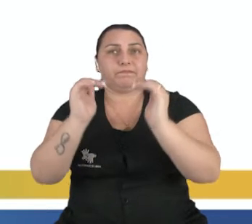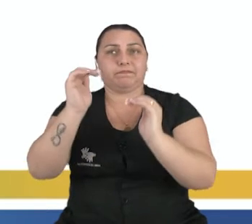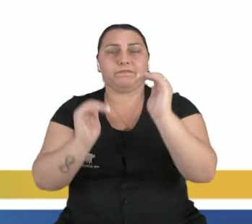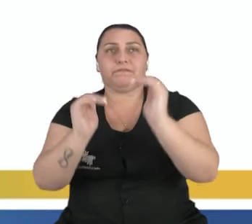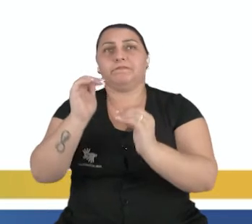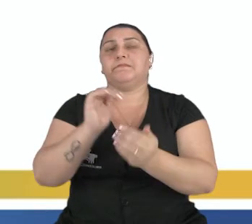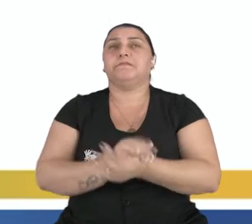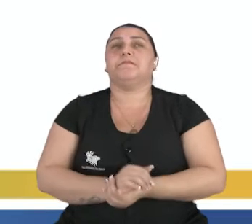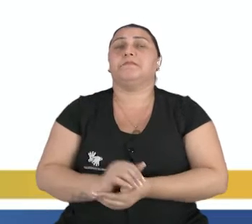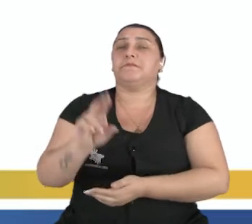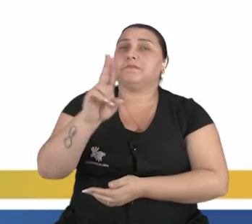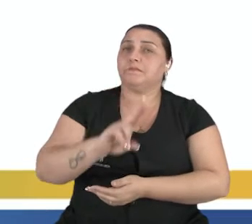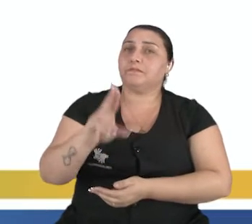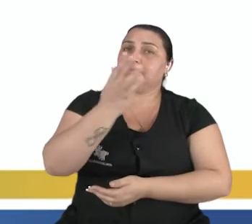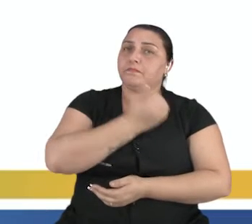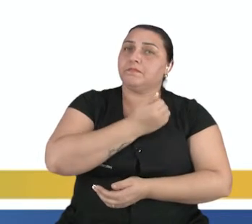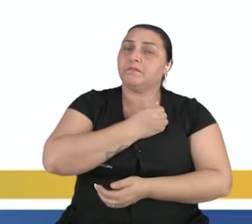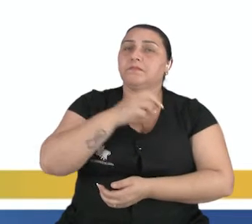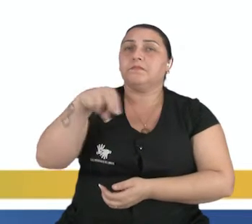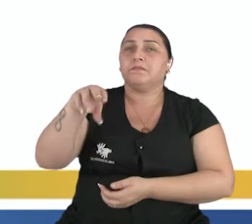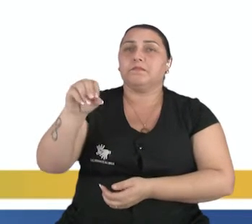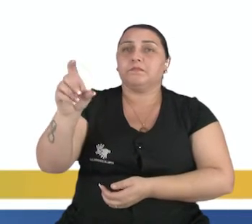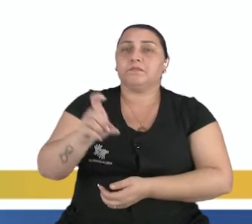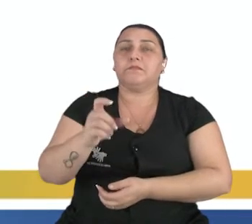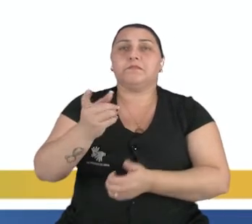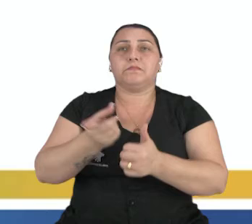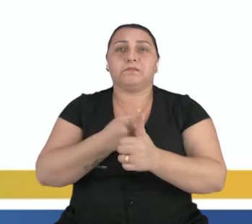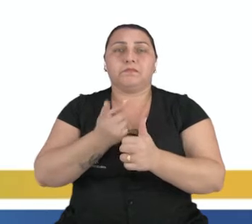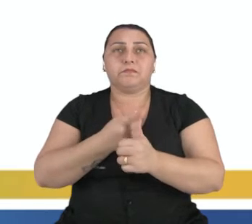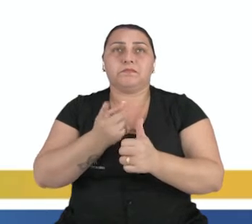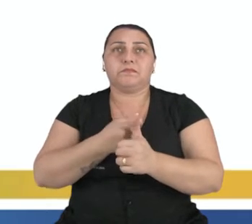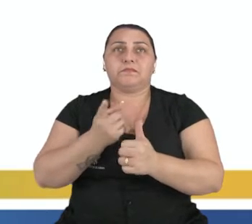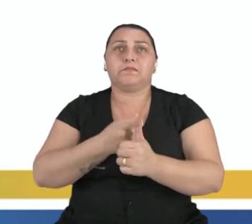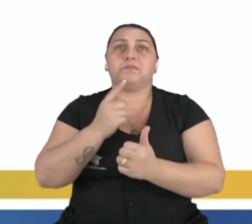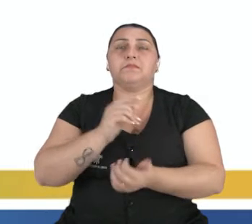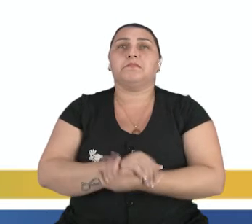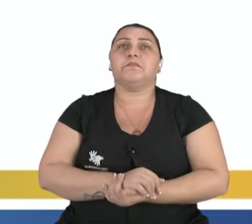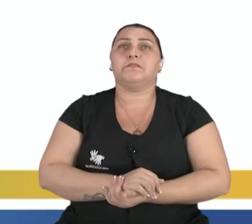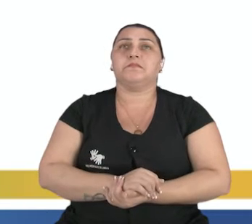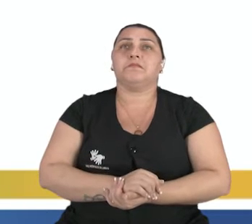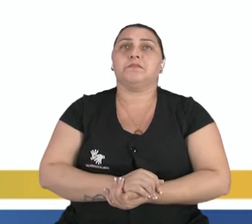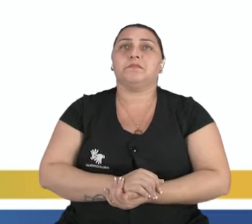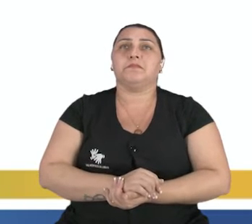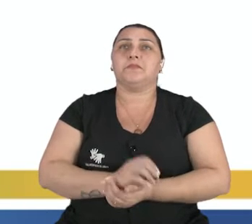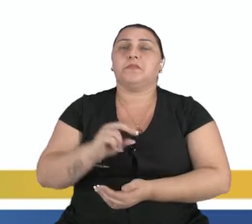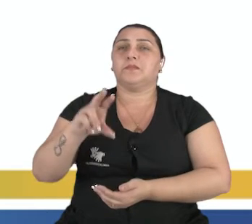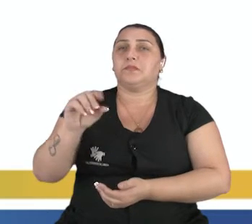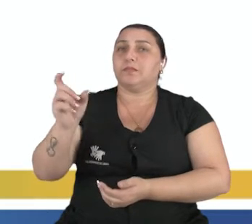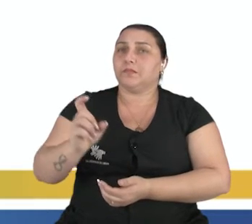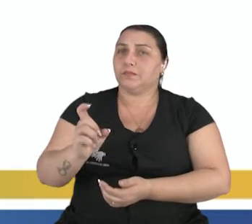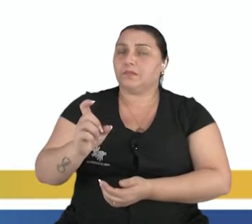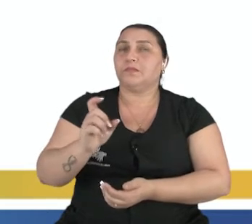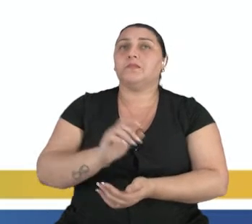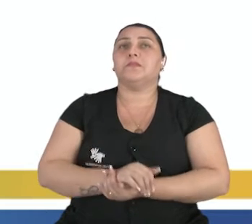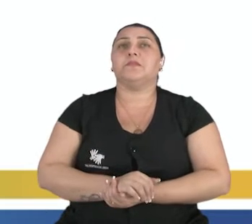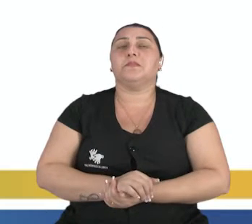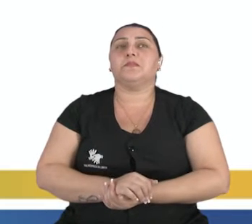balanceamento. Então, é usado o número de NOx. O primeiro passo é identificar o NOx de todas as